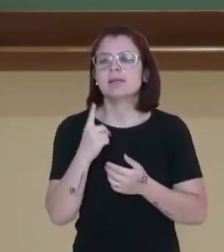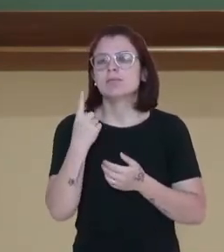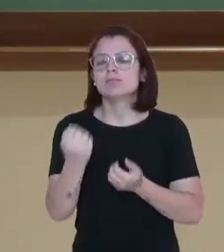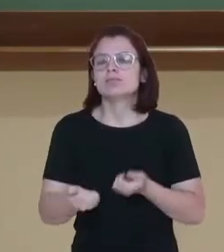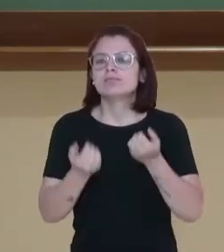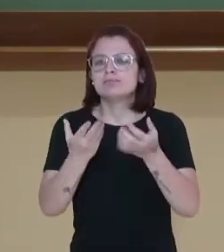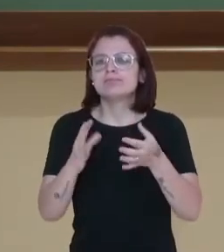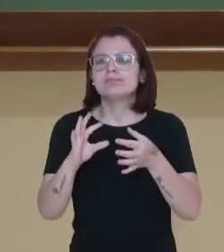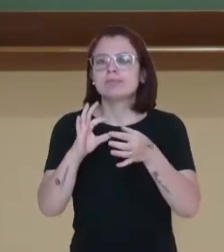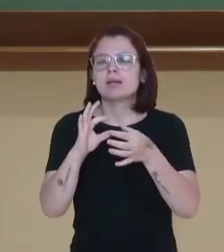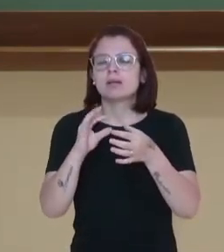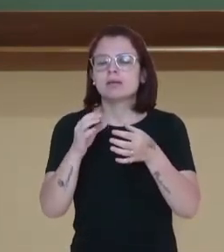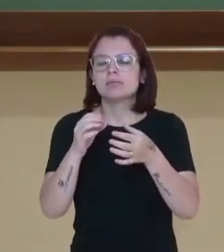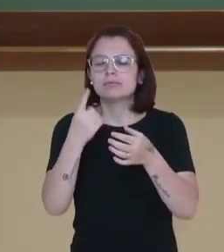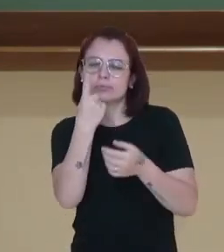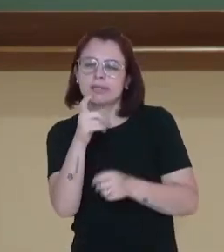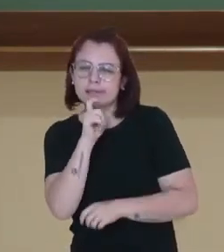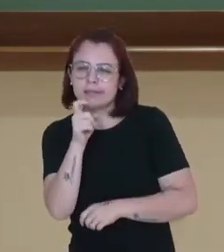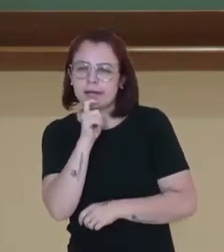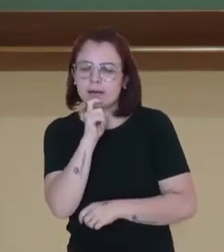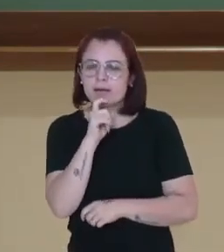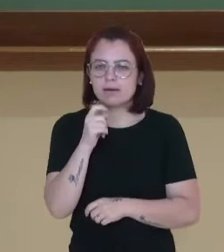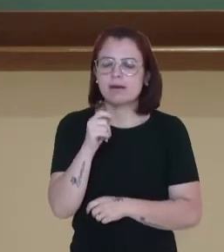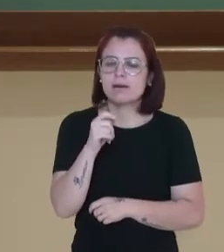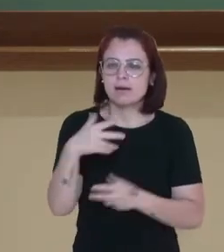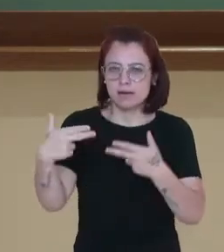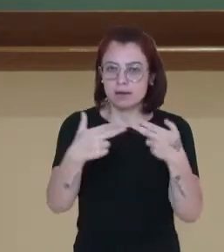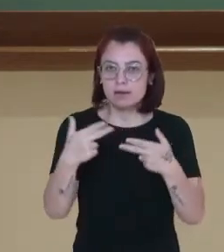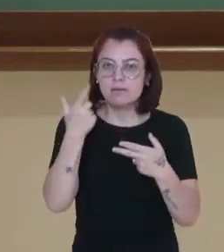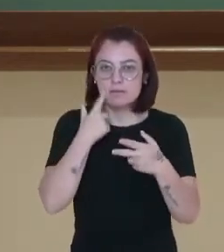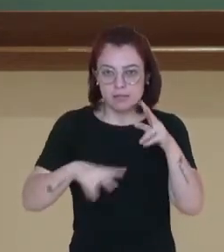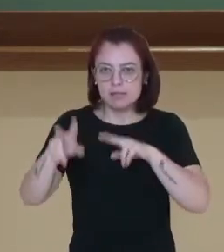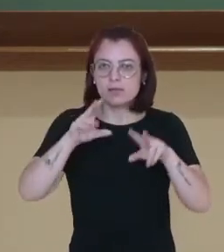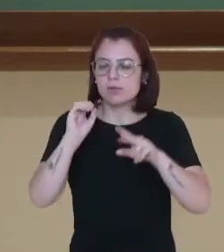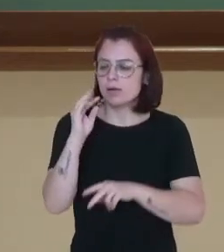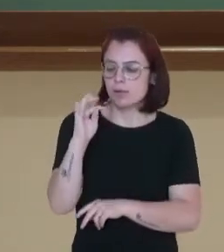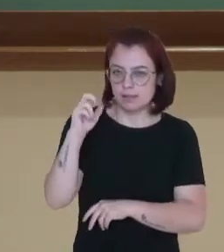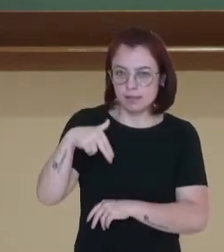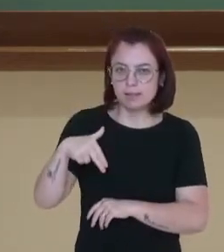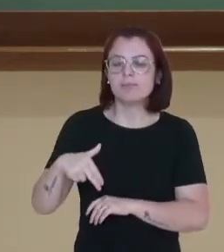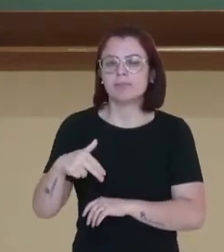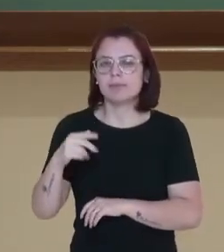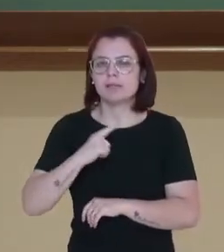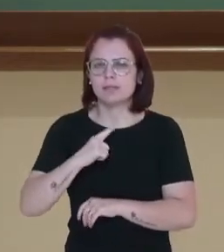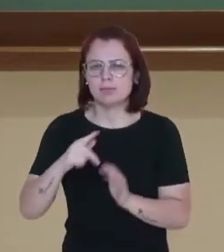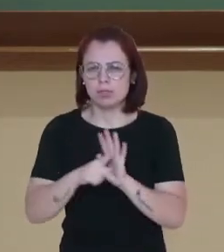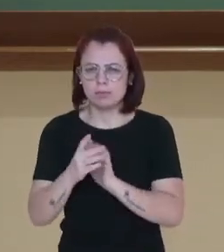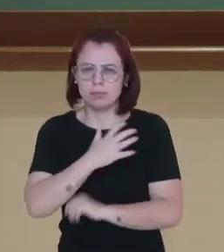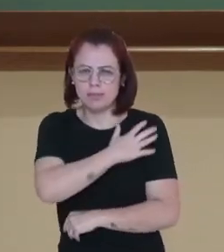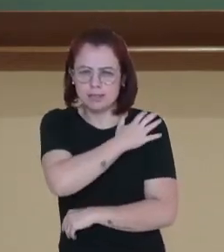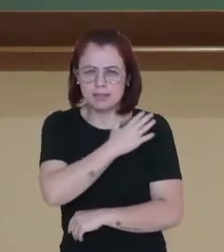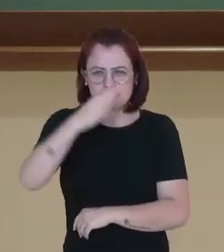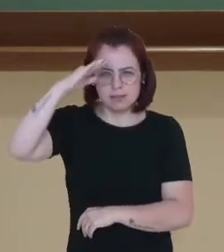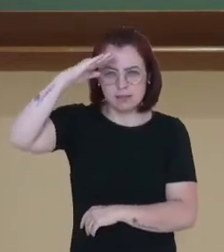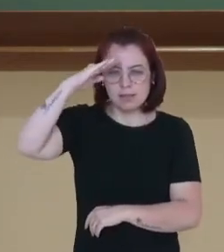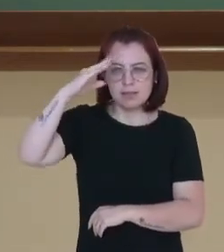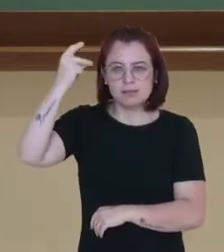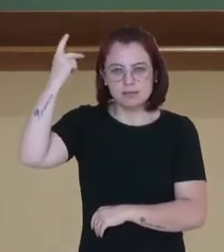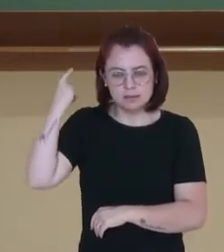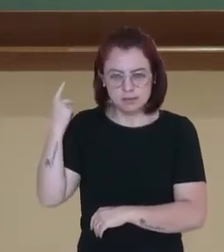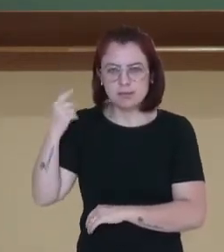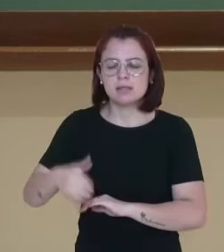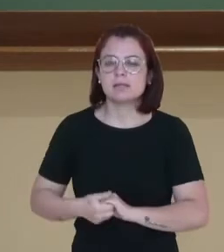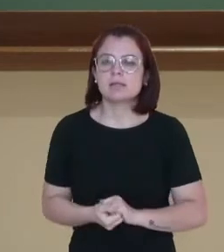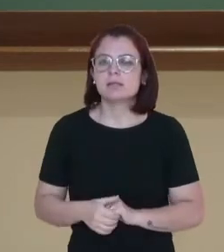antiga Guerra Fria, visando principalmente que a OTAN, instituição militar da época da Guerra Fria, não se extinguiu